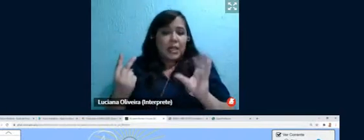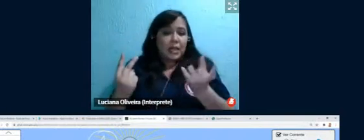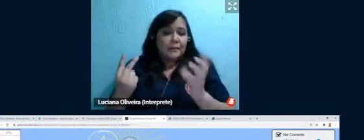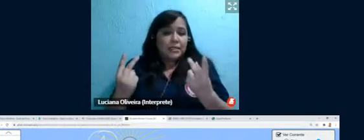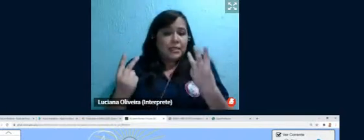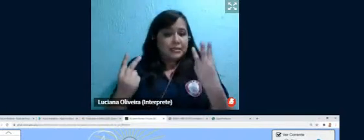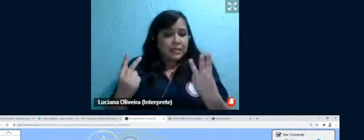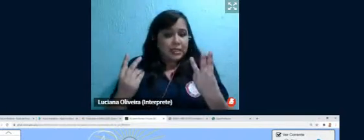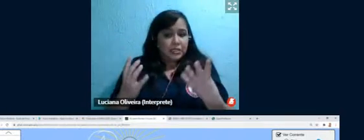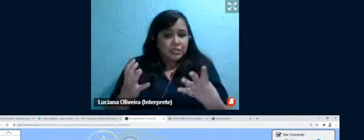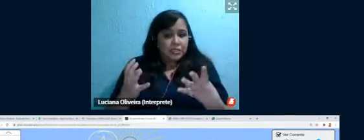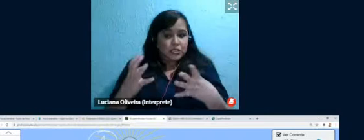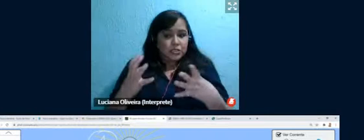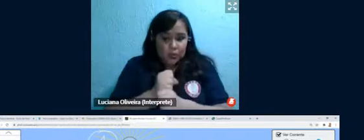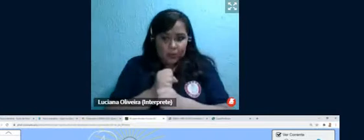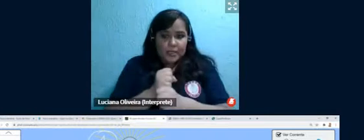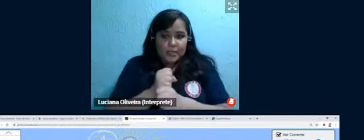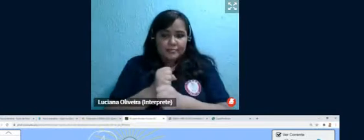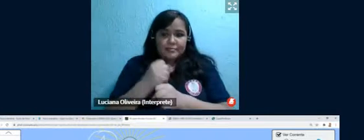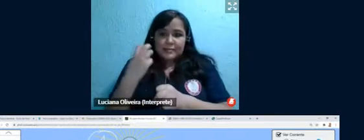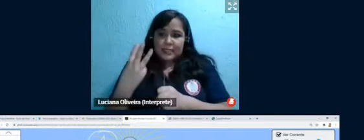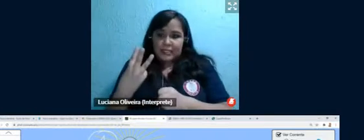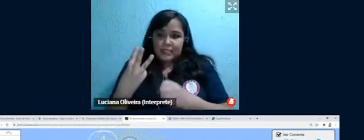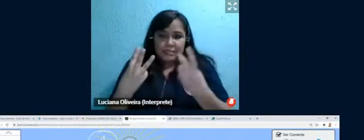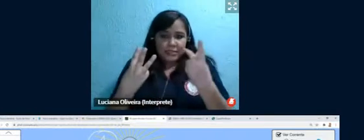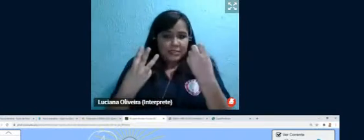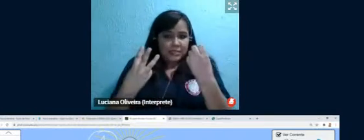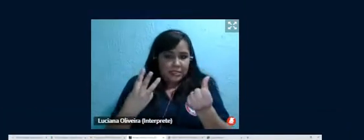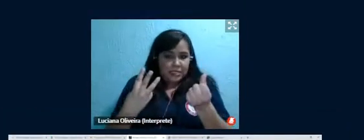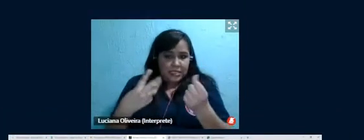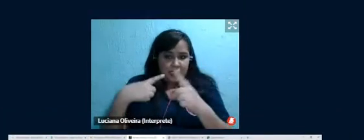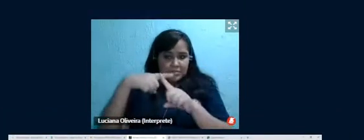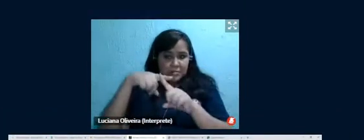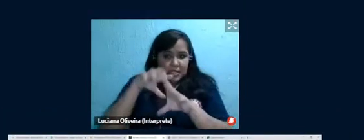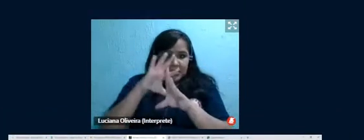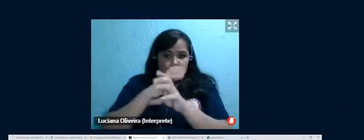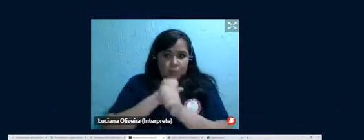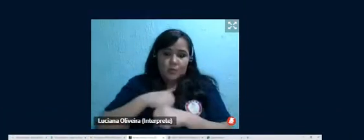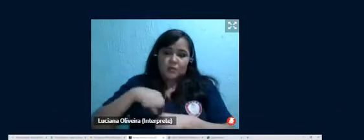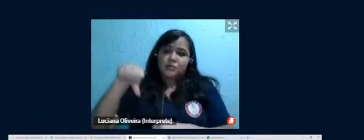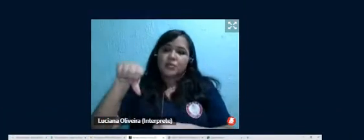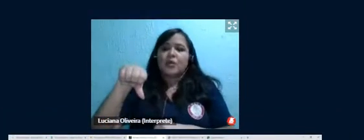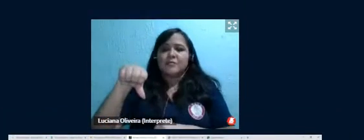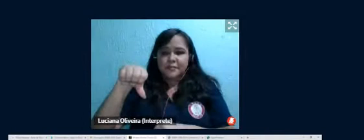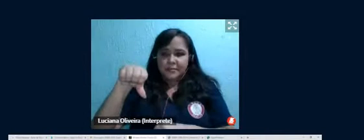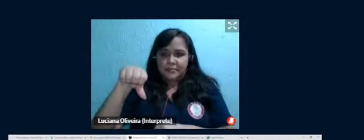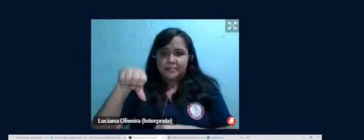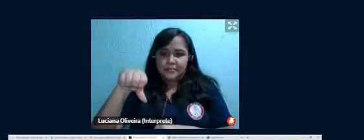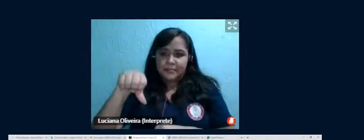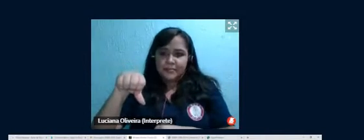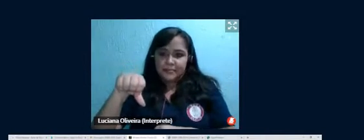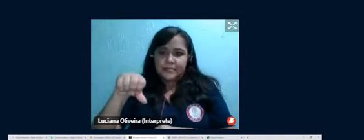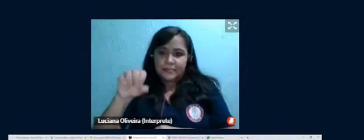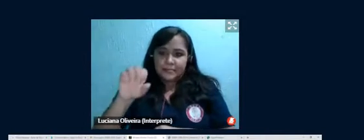6 mais 3 igual a 9, dando o total da tensão que existe entre A e B. Entre A e B, se eu colocar aqui o medidor,